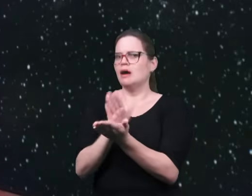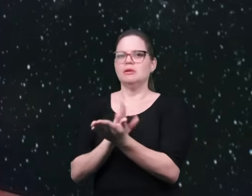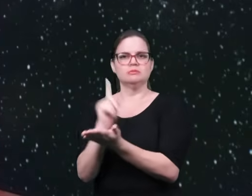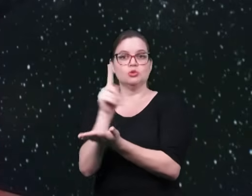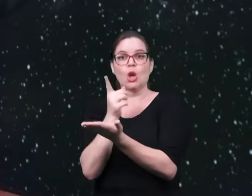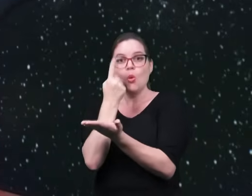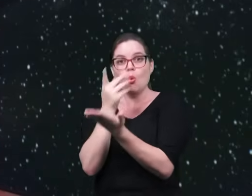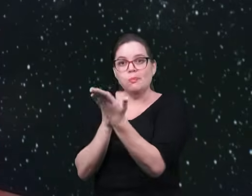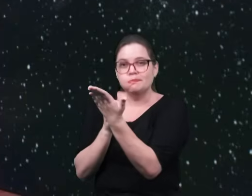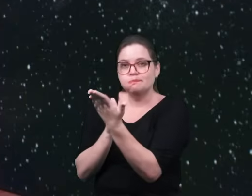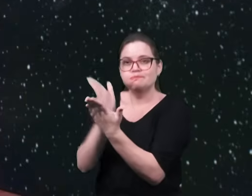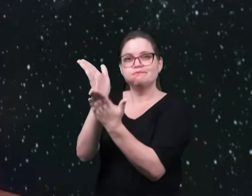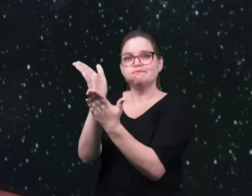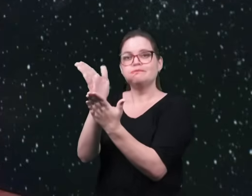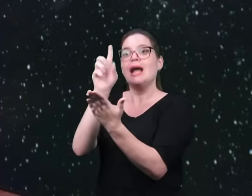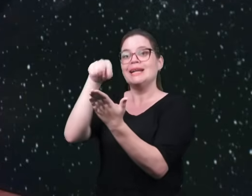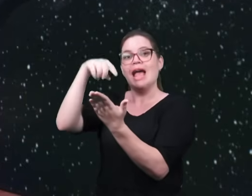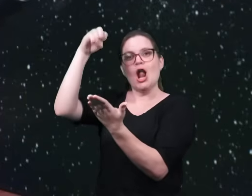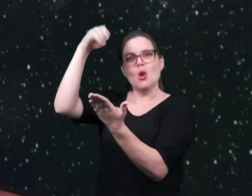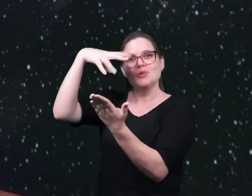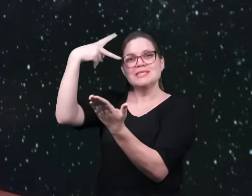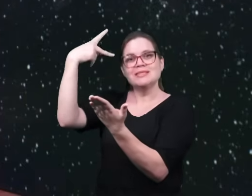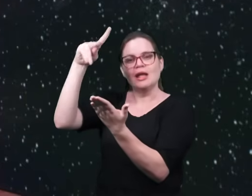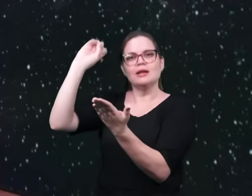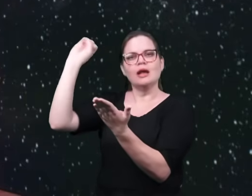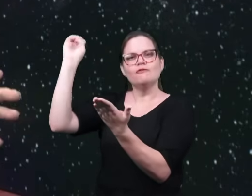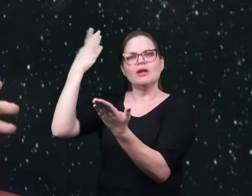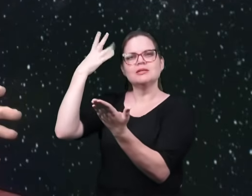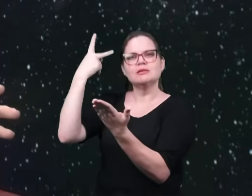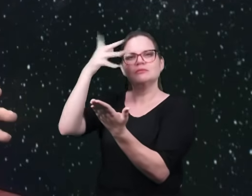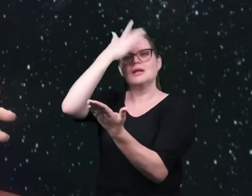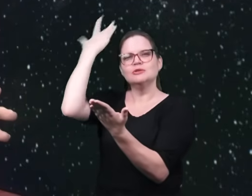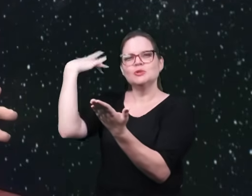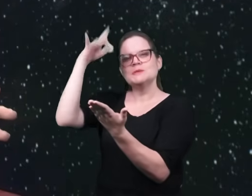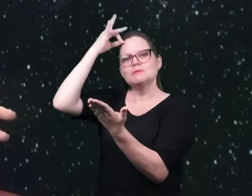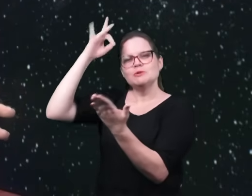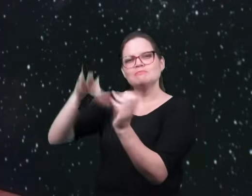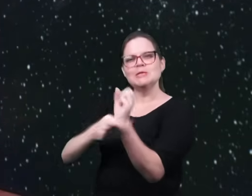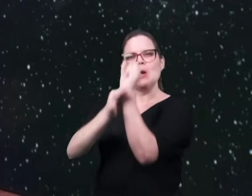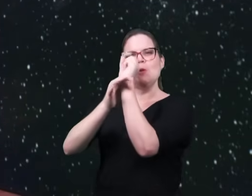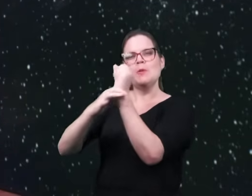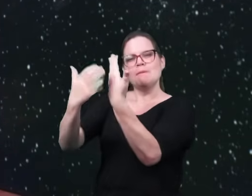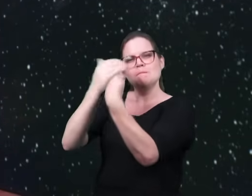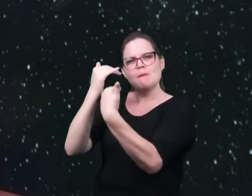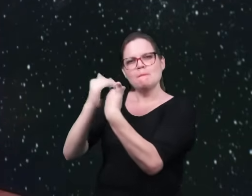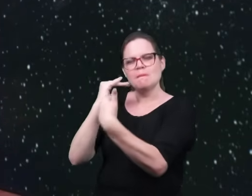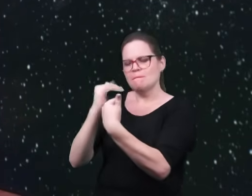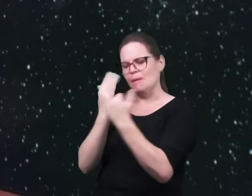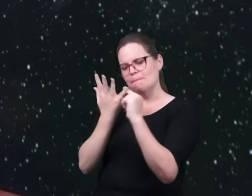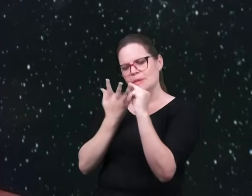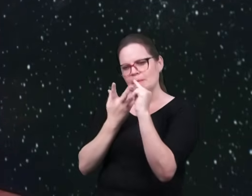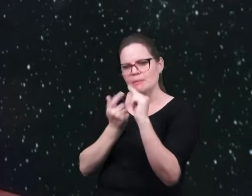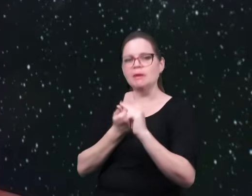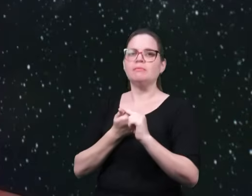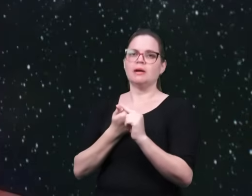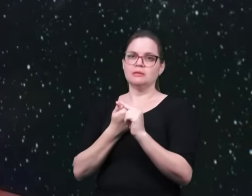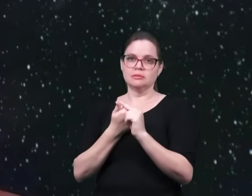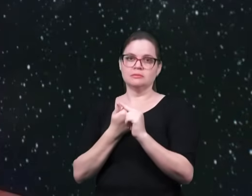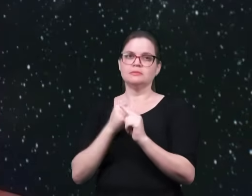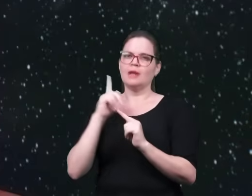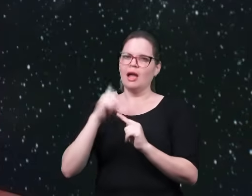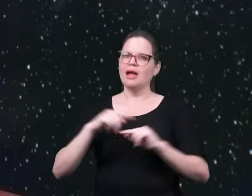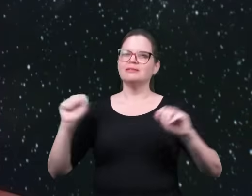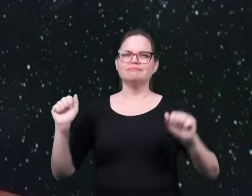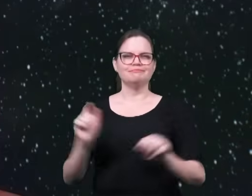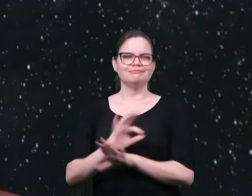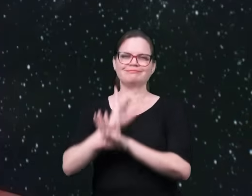essa luz, por essa revelação, é uma direção segura. É muito